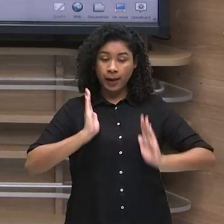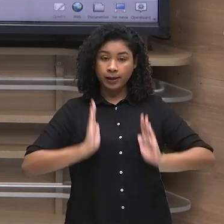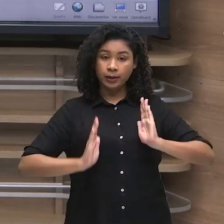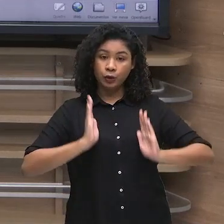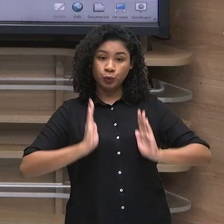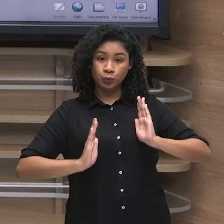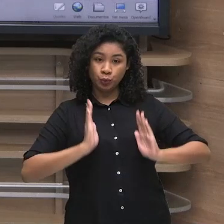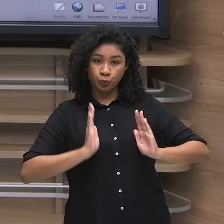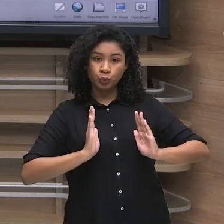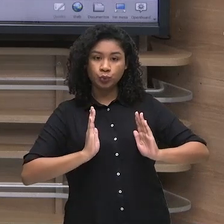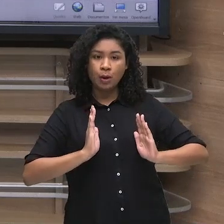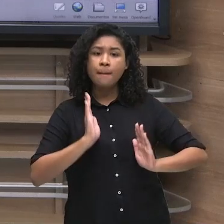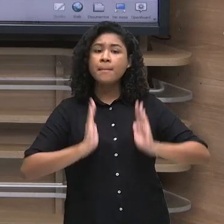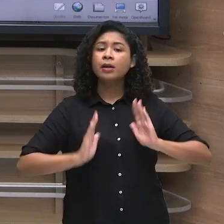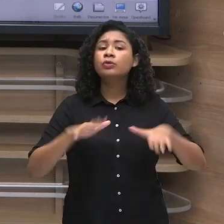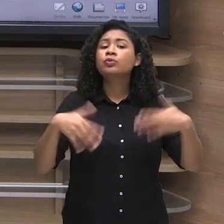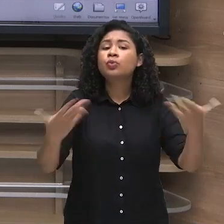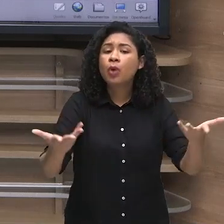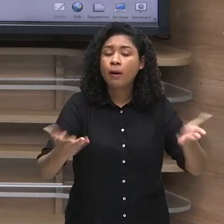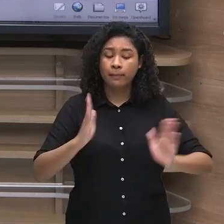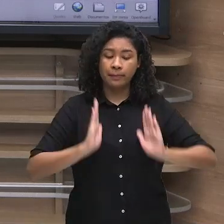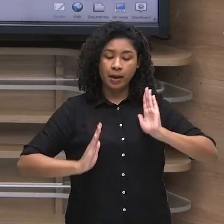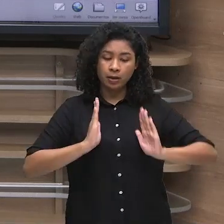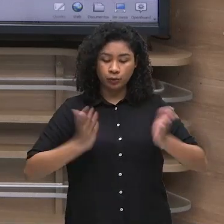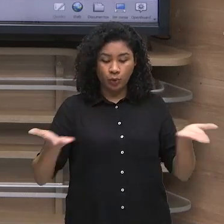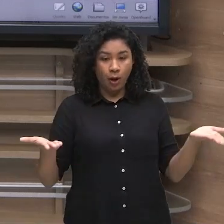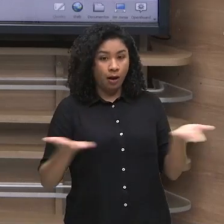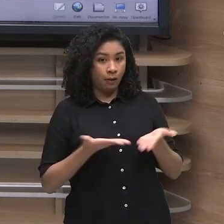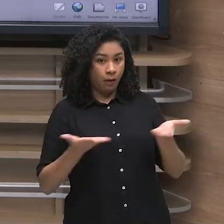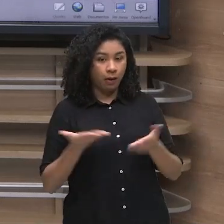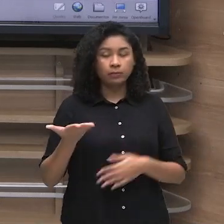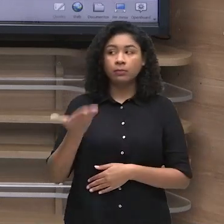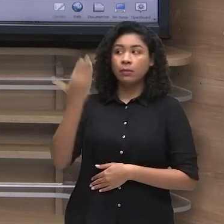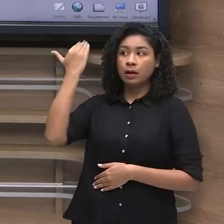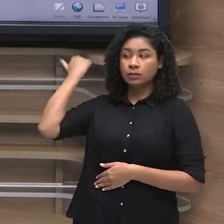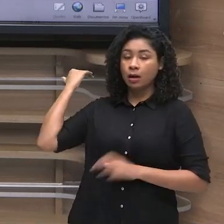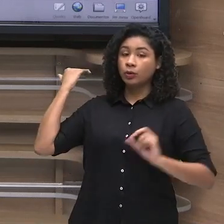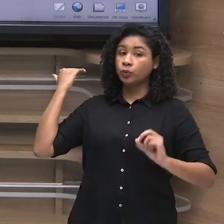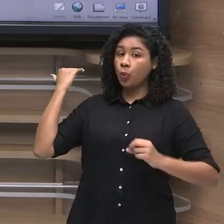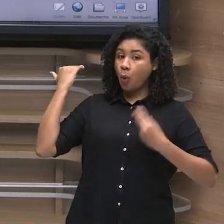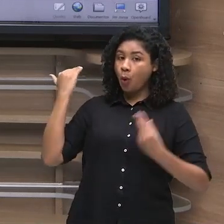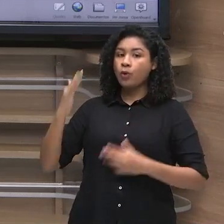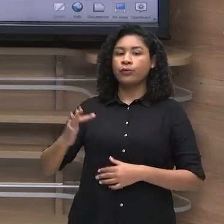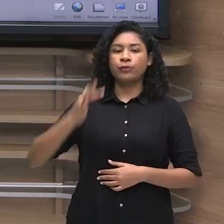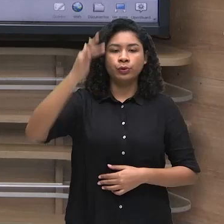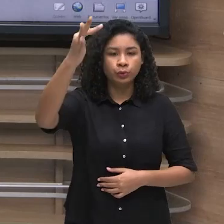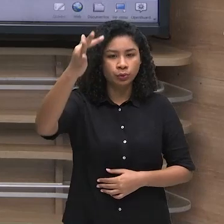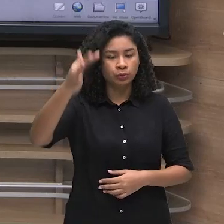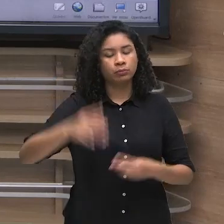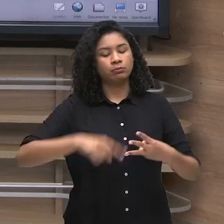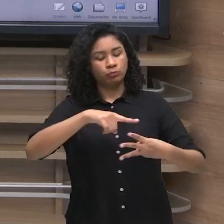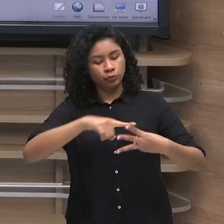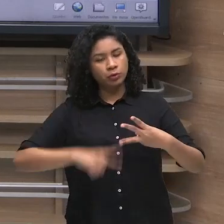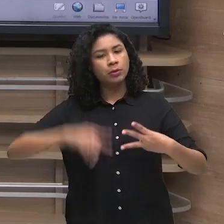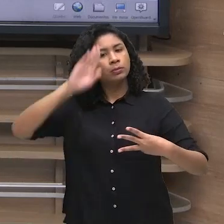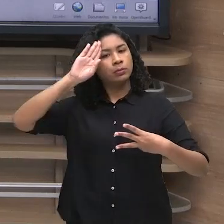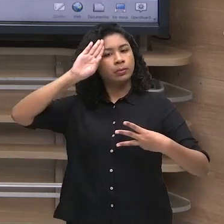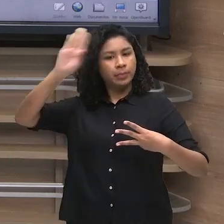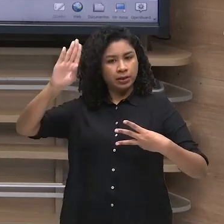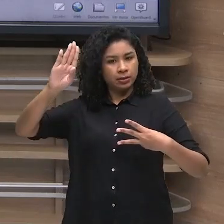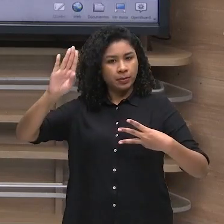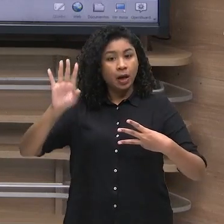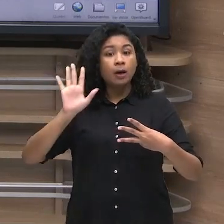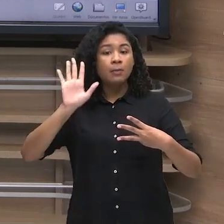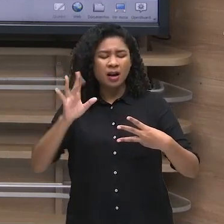O presente, o passado e o futuro. Basicamente são esses três tempos, mas eles se